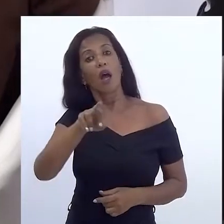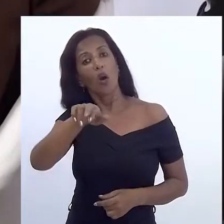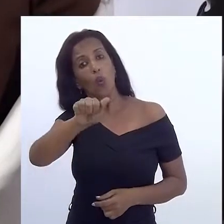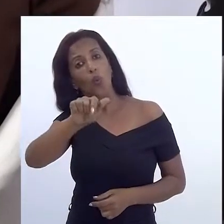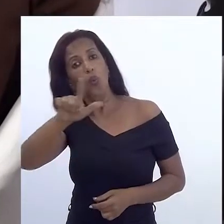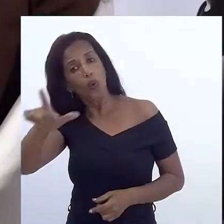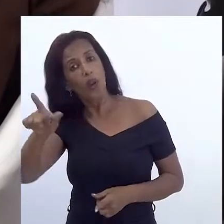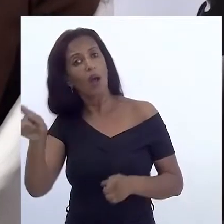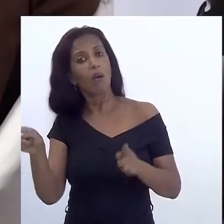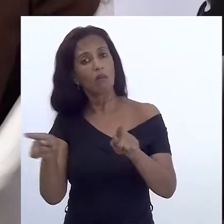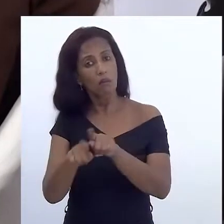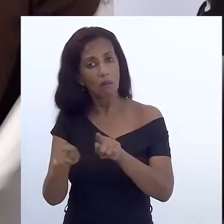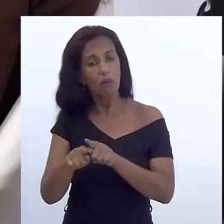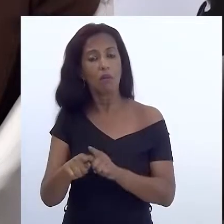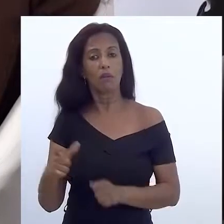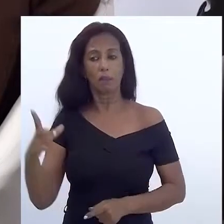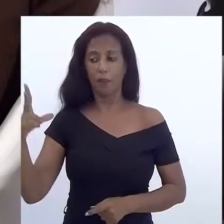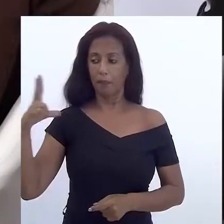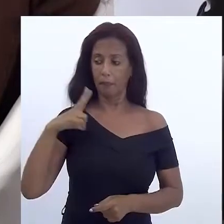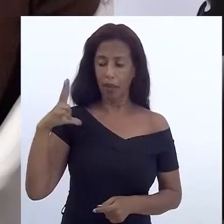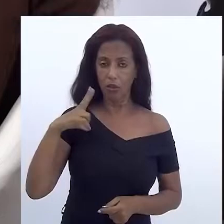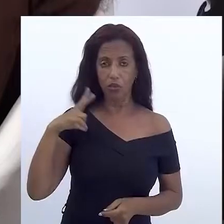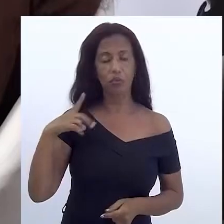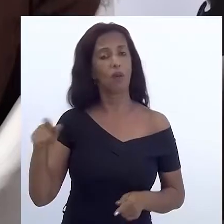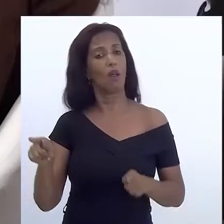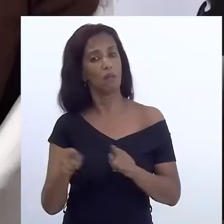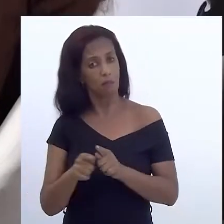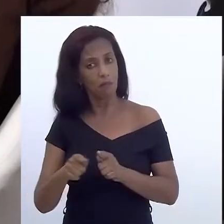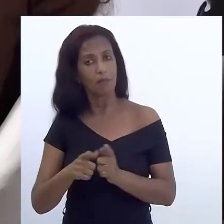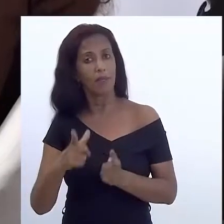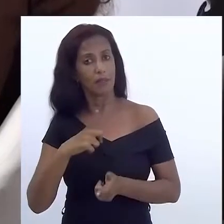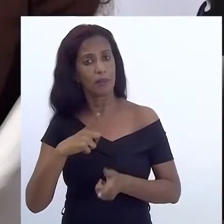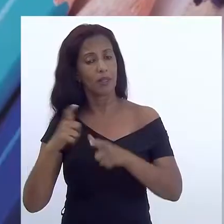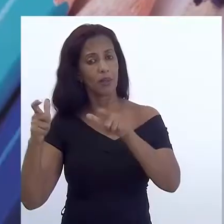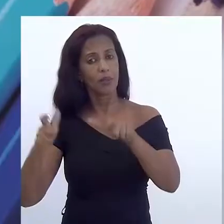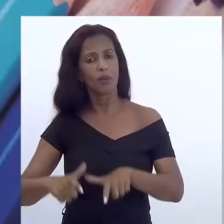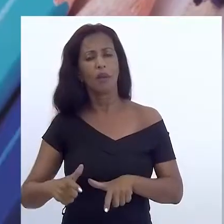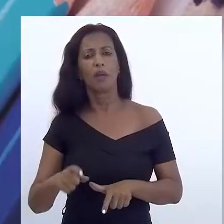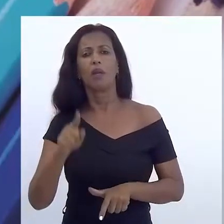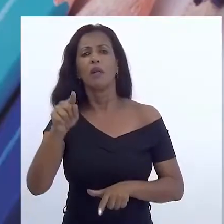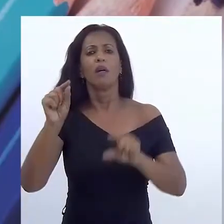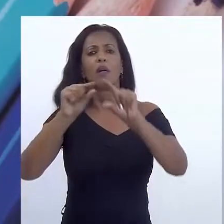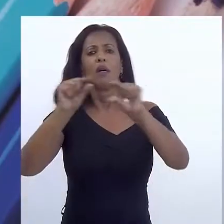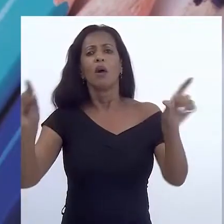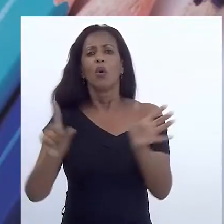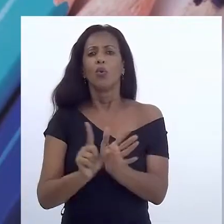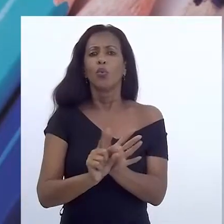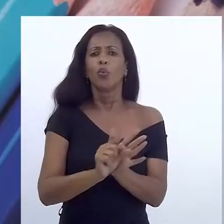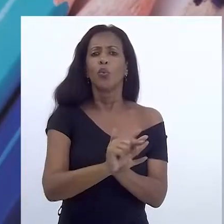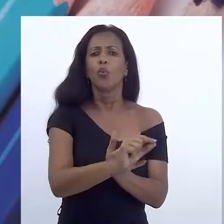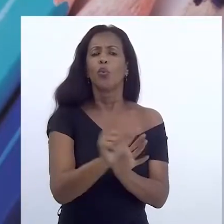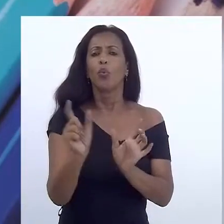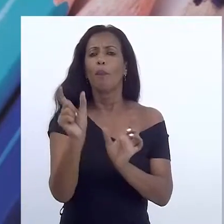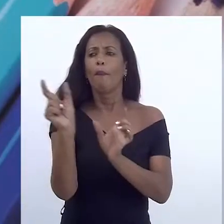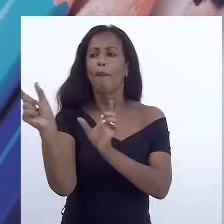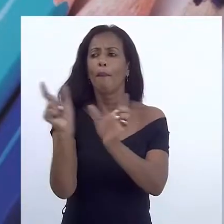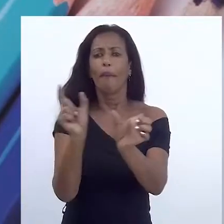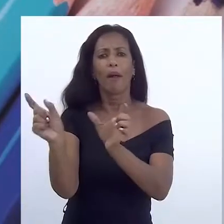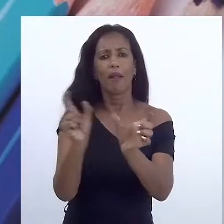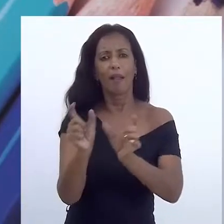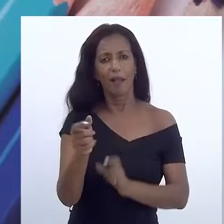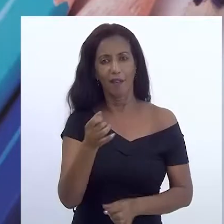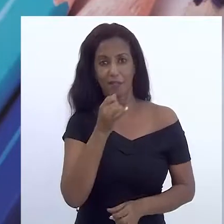núcleos particulares também que fazem ecoterapia. Ótimo. Aí é só jogar assim no Google, você tem as palavras-chave. Agora, sempre te